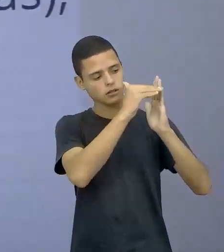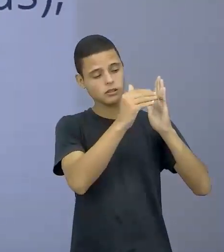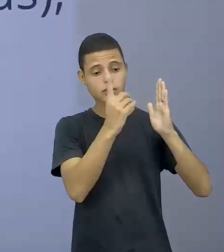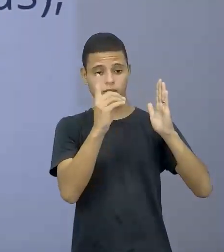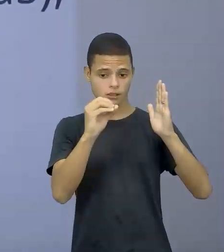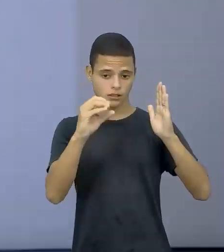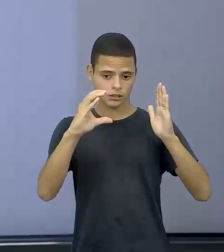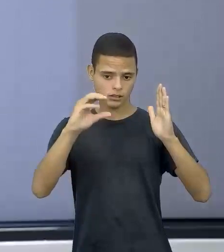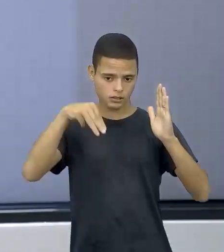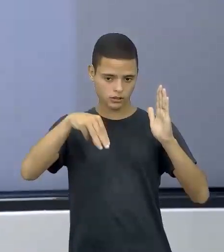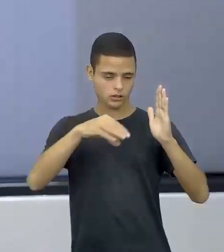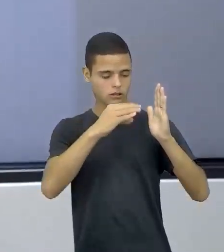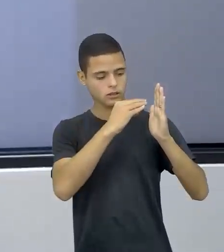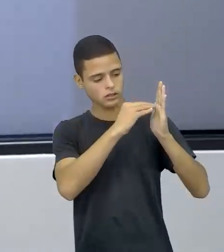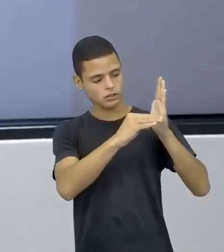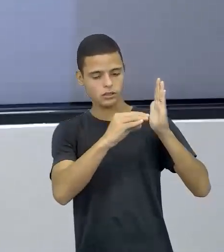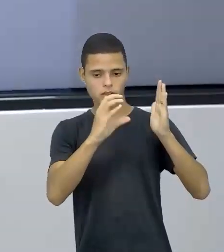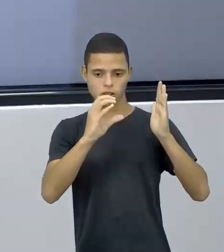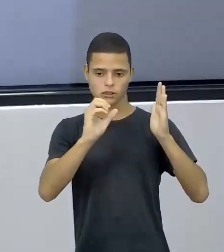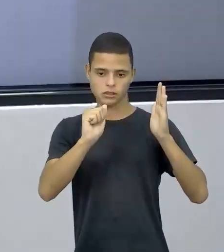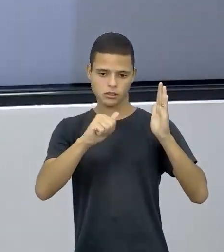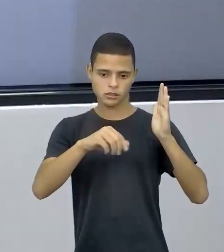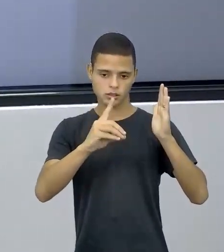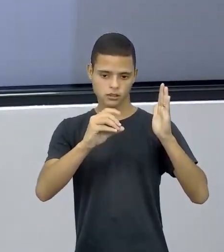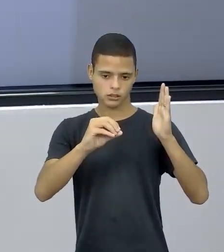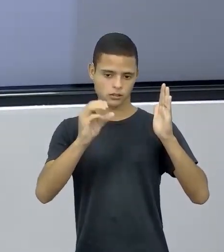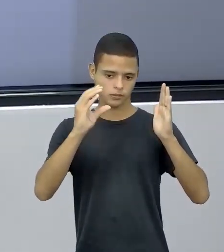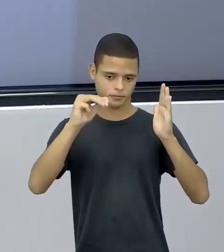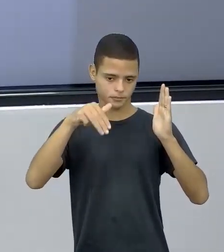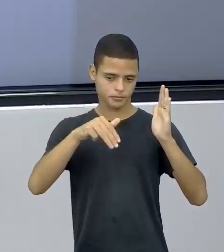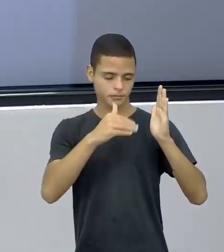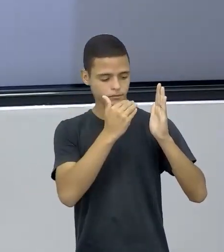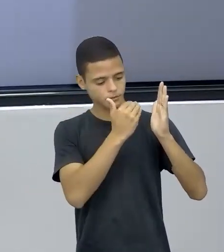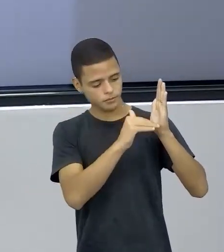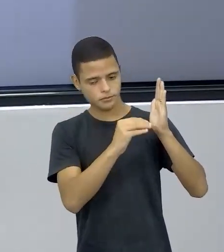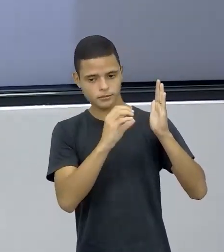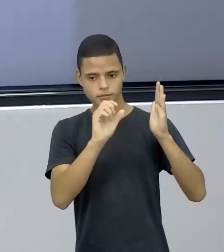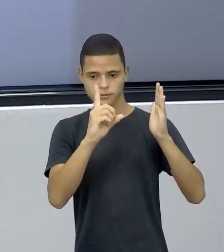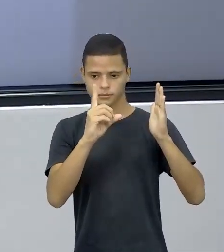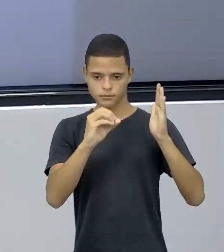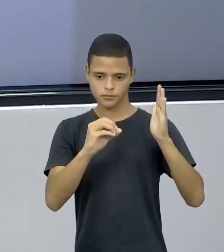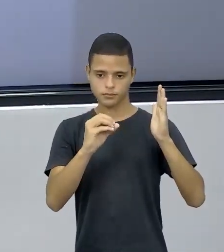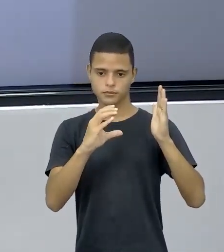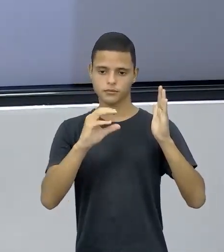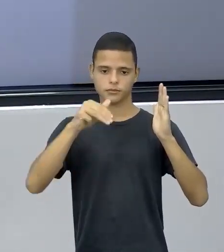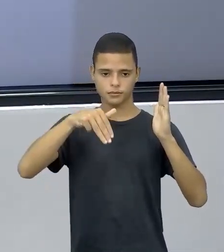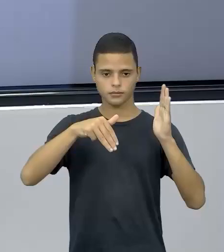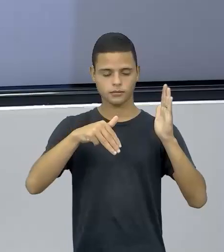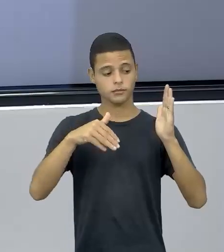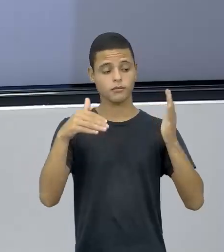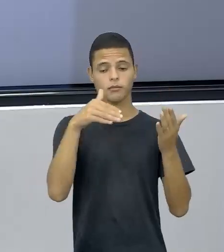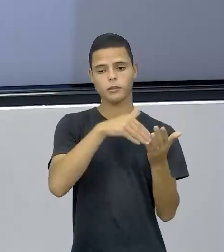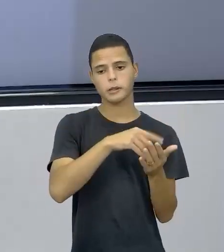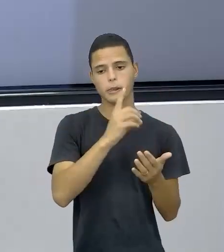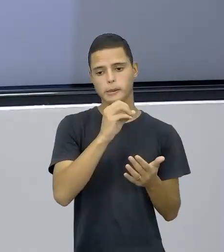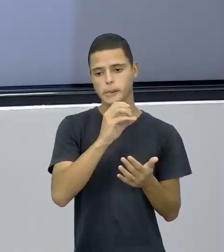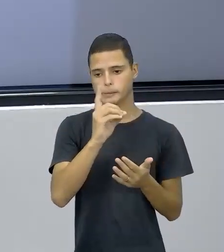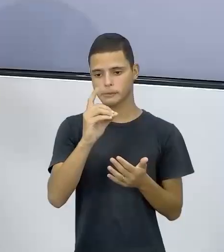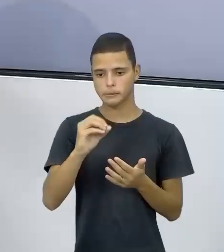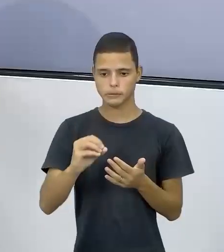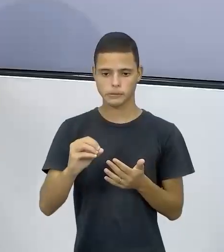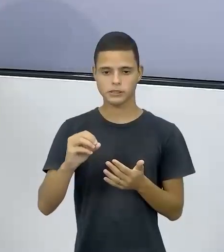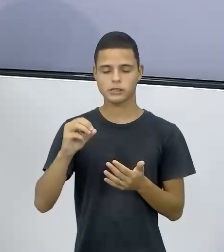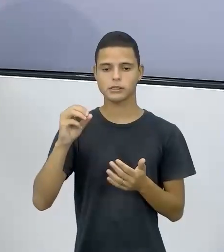10 centímetros aqui, né? Esses intervalos de espaços aqui de 10 em 10 centímetros até completar 100, que é 1 metro. Tá